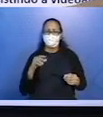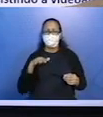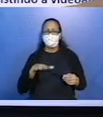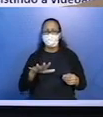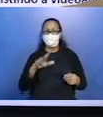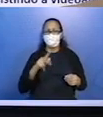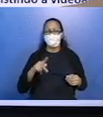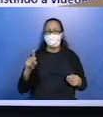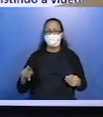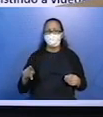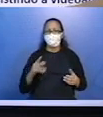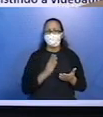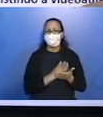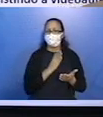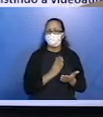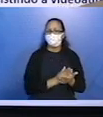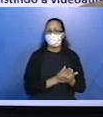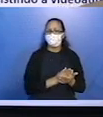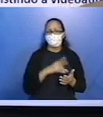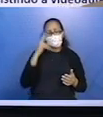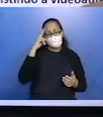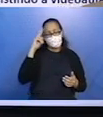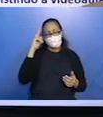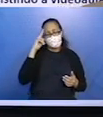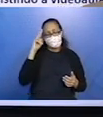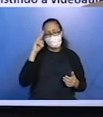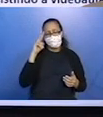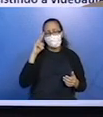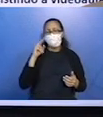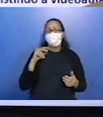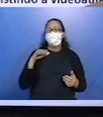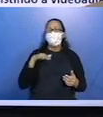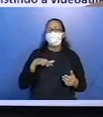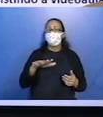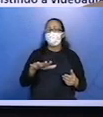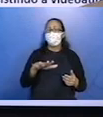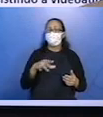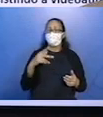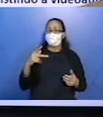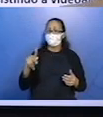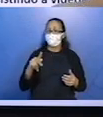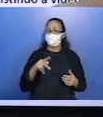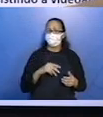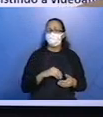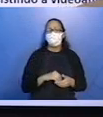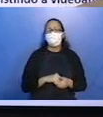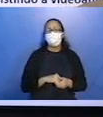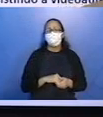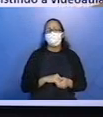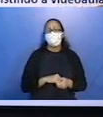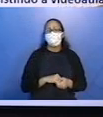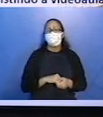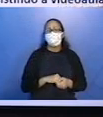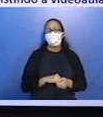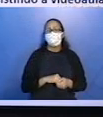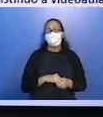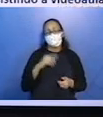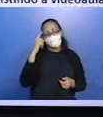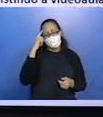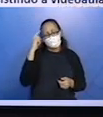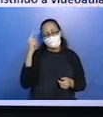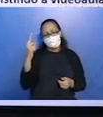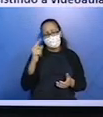a professora. Lembrando que a professora vai mandar os exercícios para vocês resolverem antes, tá bom? Tirar